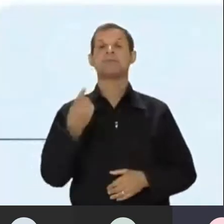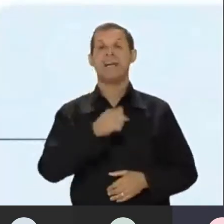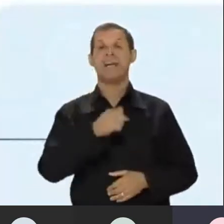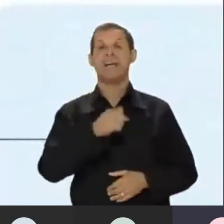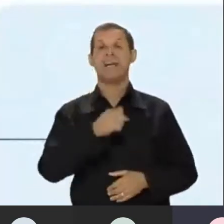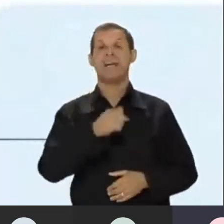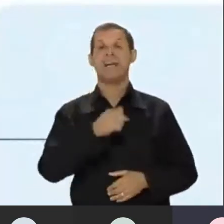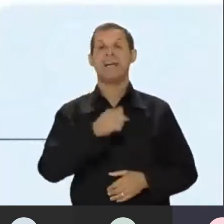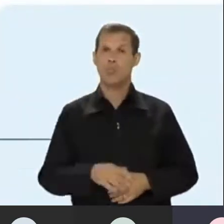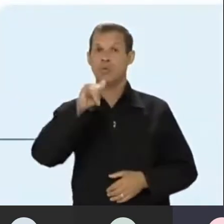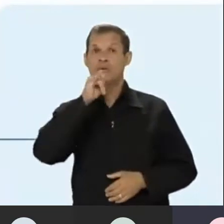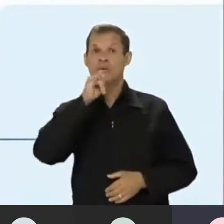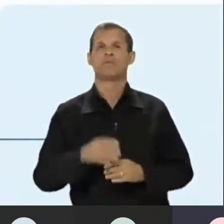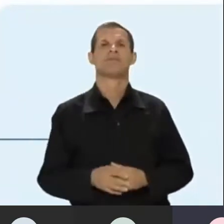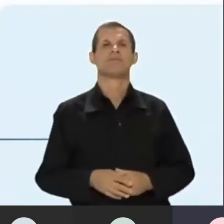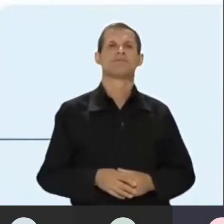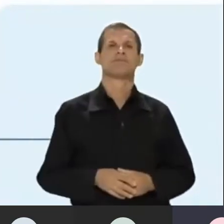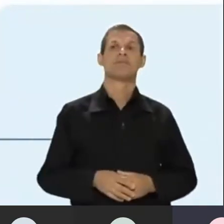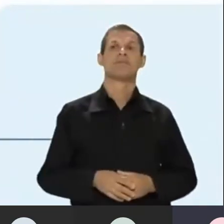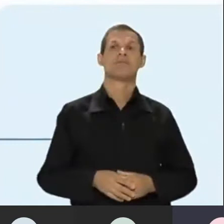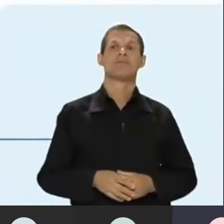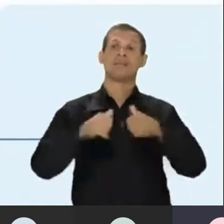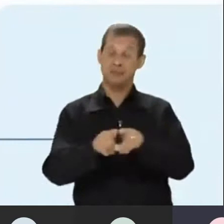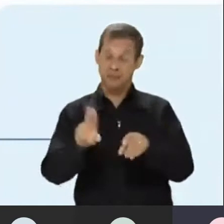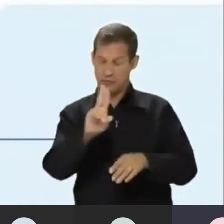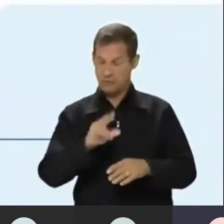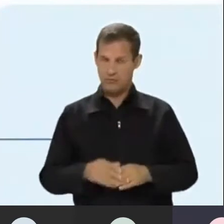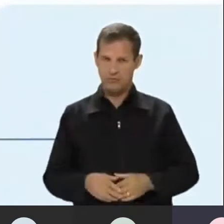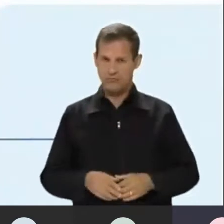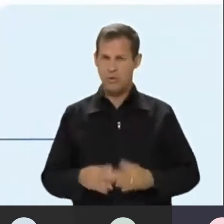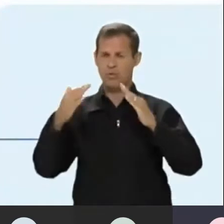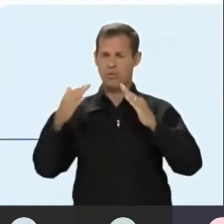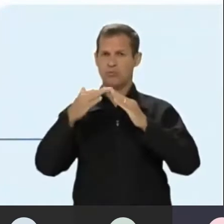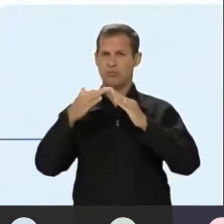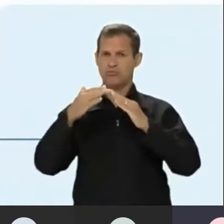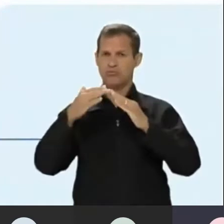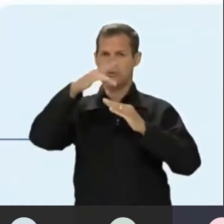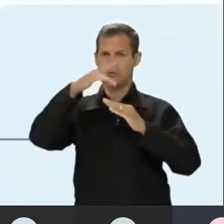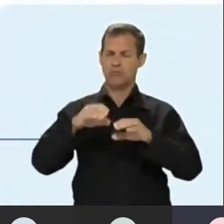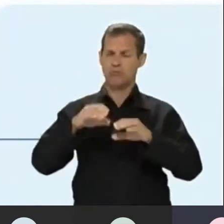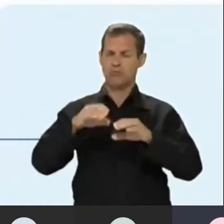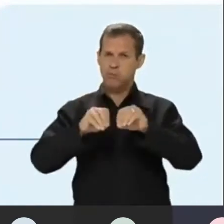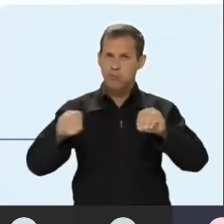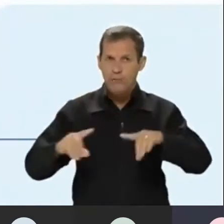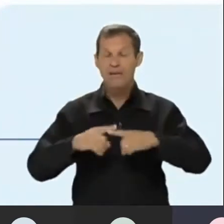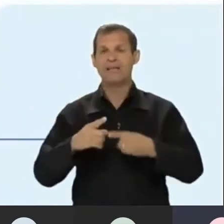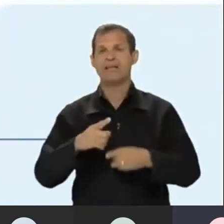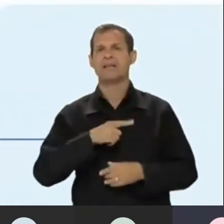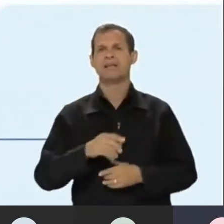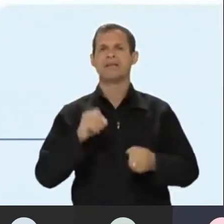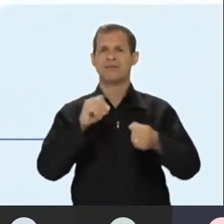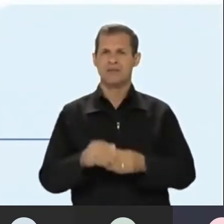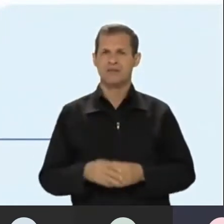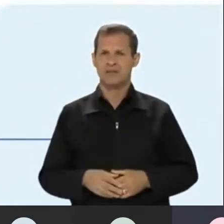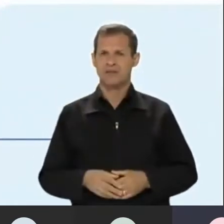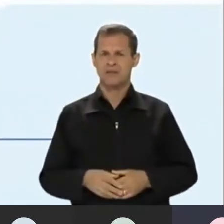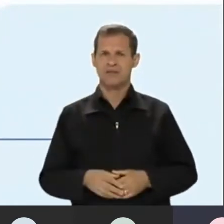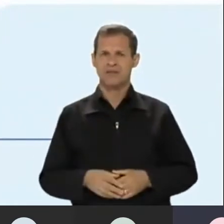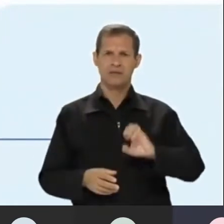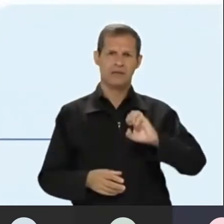gente tem ainda outro exemplo, tá? Isso daqui pode ser aplicado nas coberturas, que seriam tubulações, que vão promover